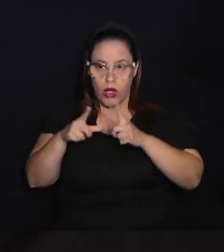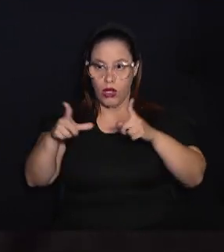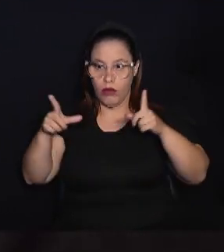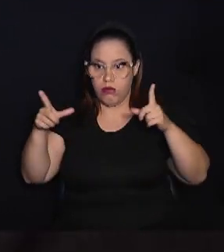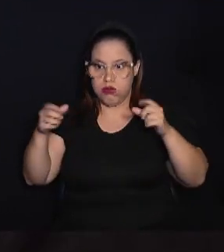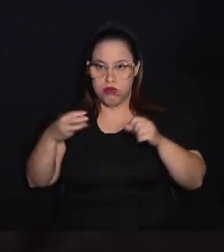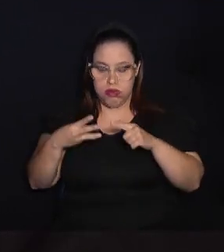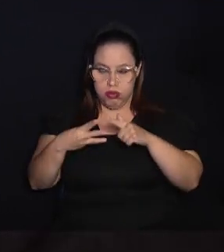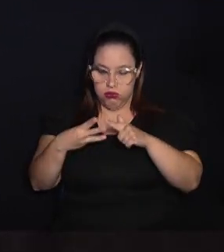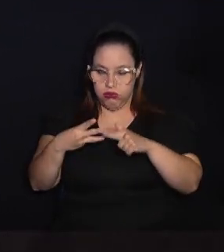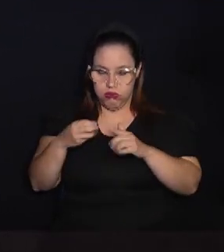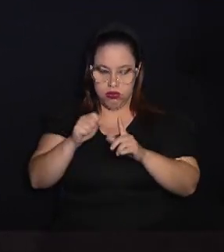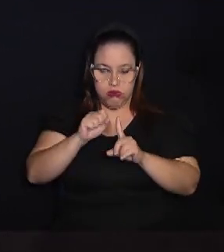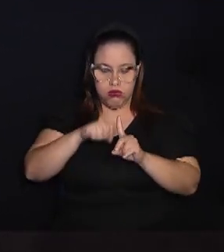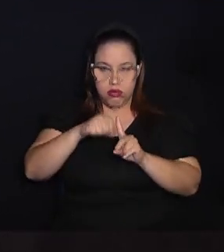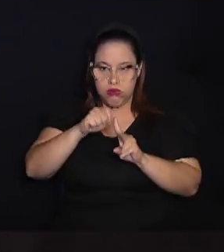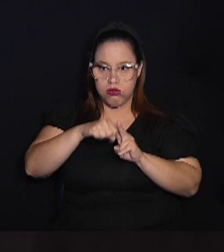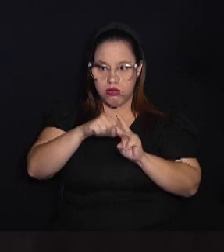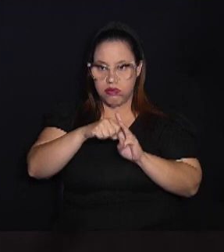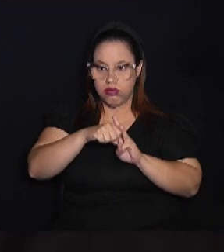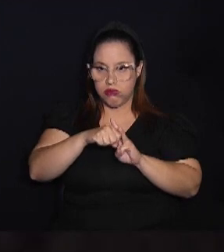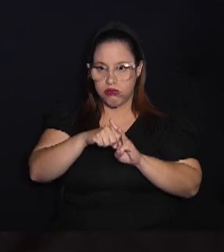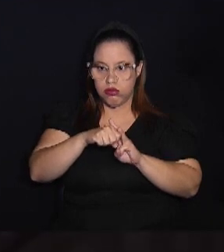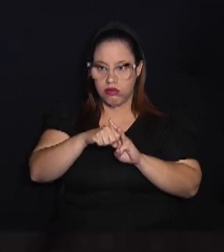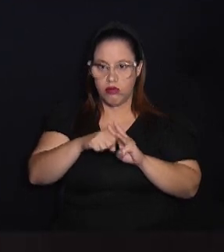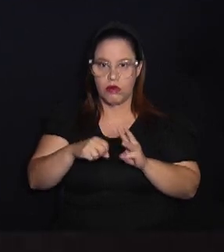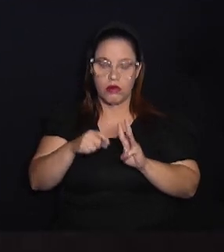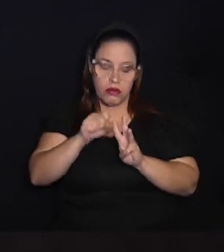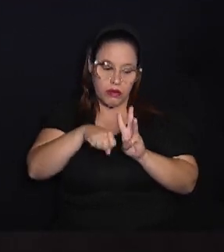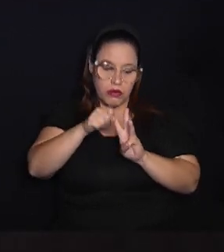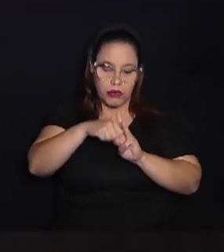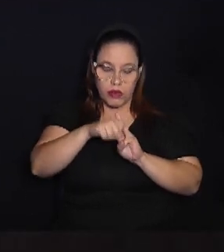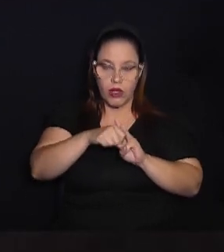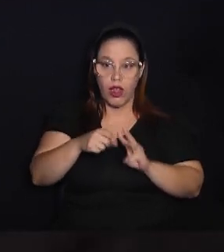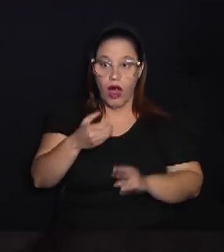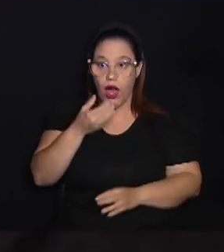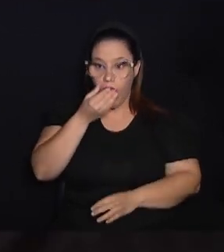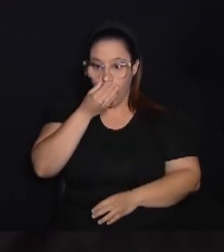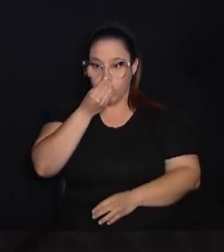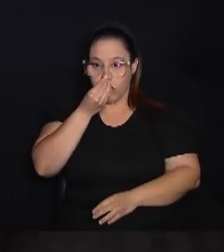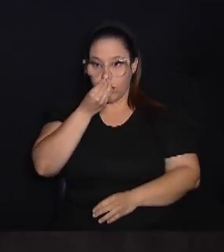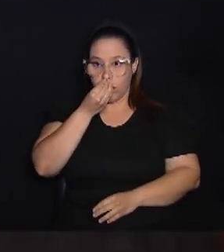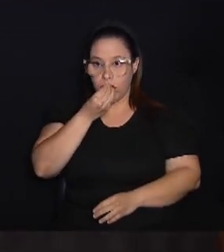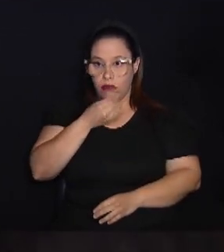em 3 meses. Então, assim, em 3 meses eu já não respirava mais.